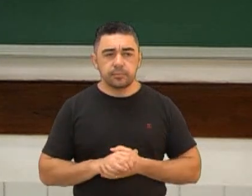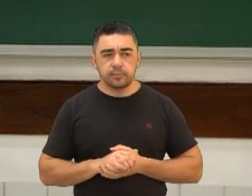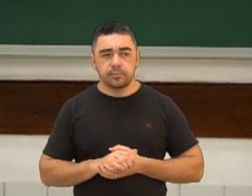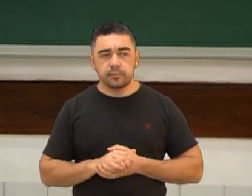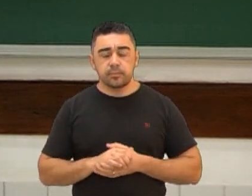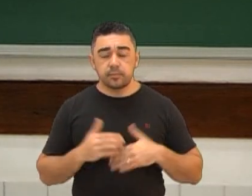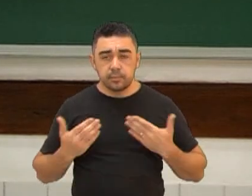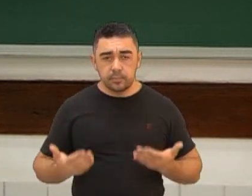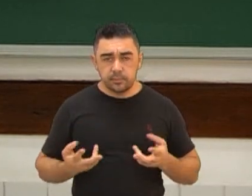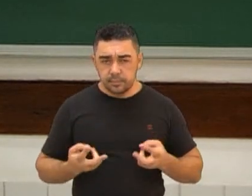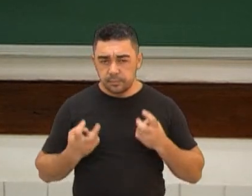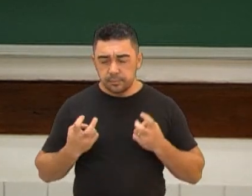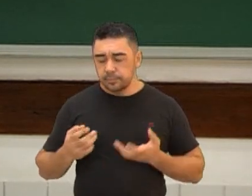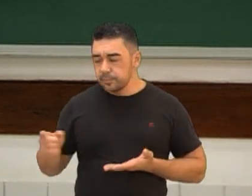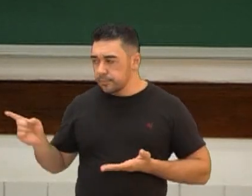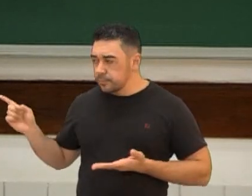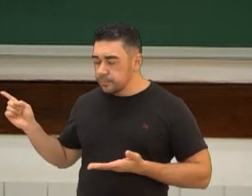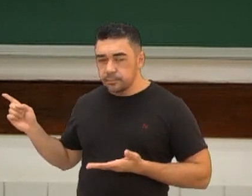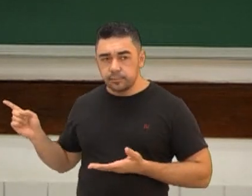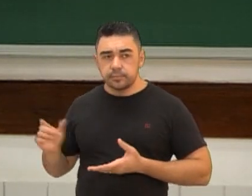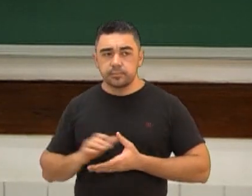Então, olha só. A